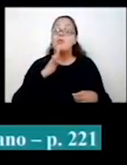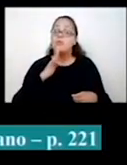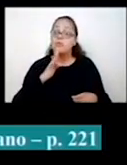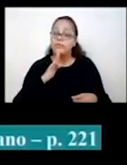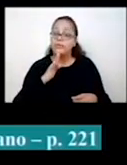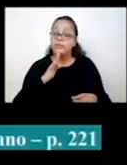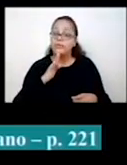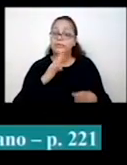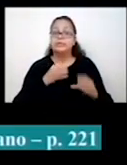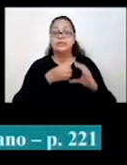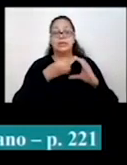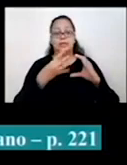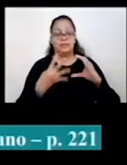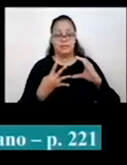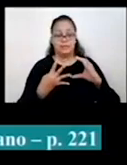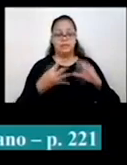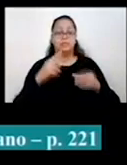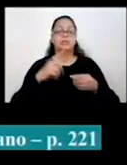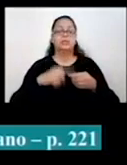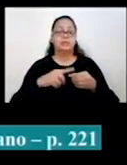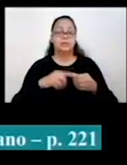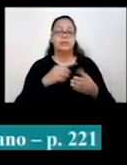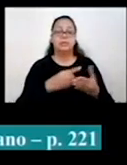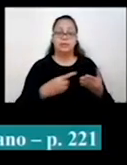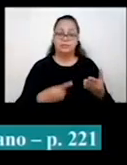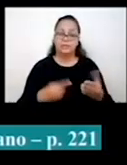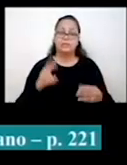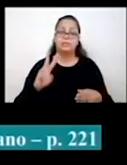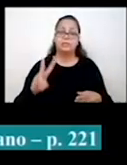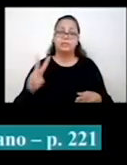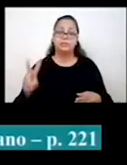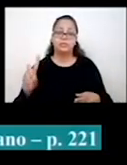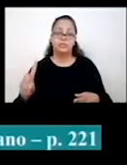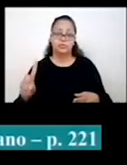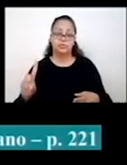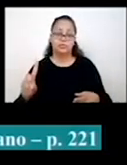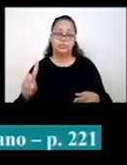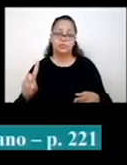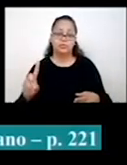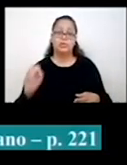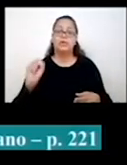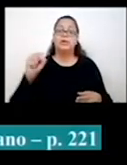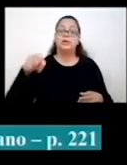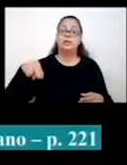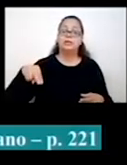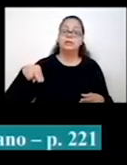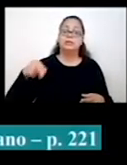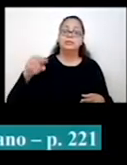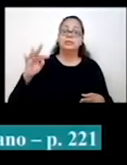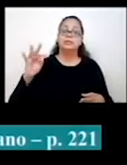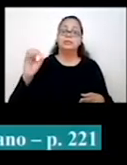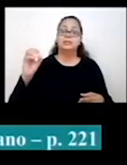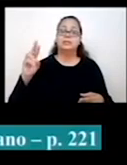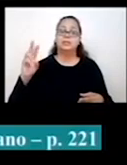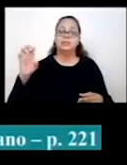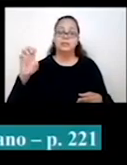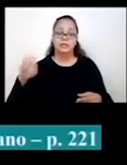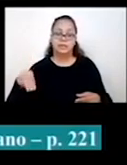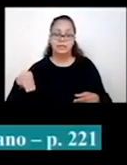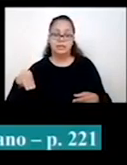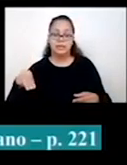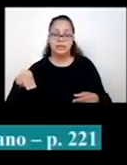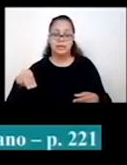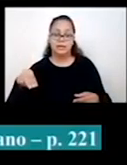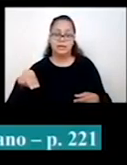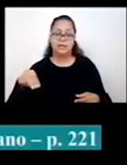Então vamos conhecer um pouco aí das características dessas cidades na página 221. Santarém, um município do estado do Pará,